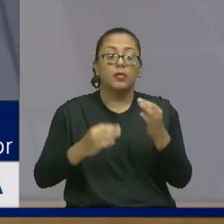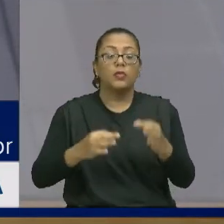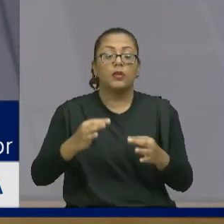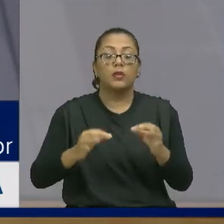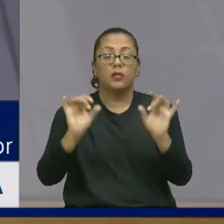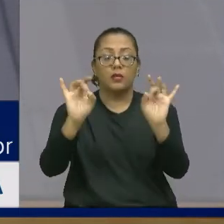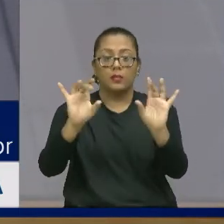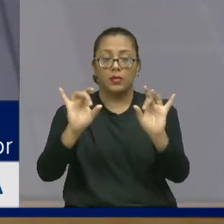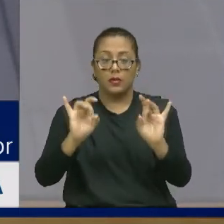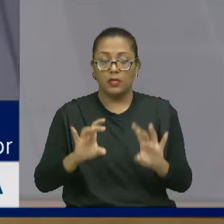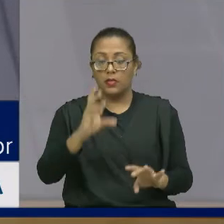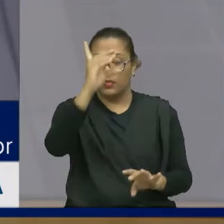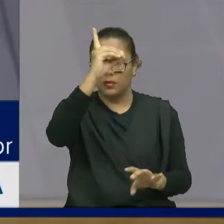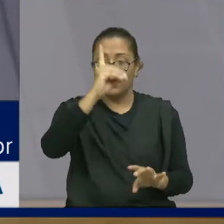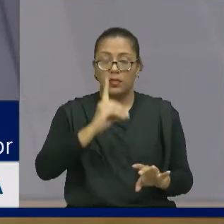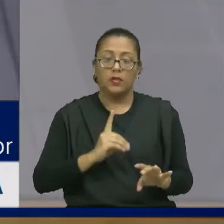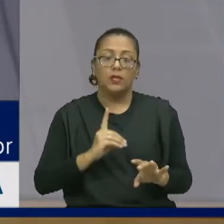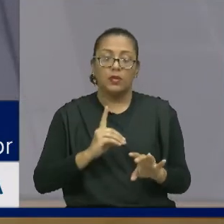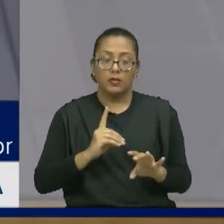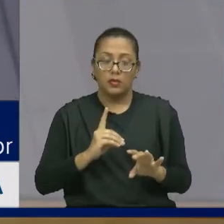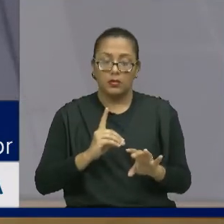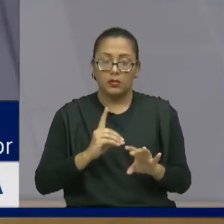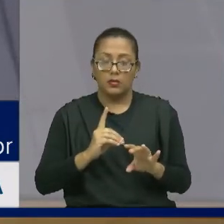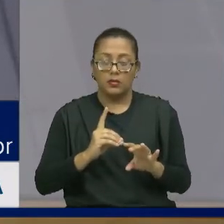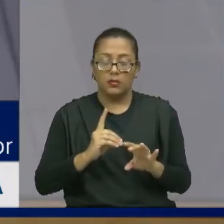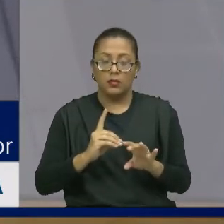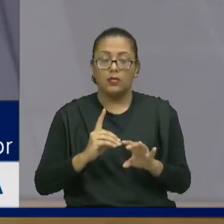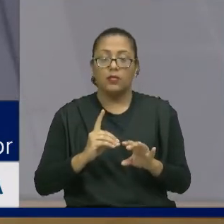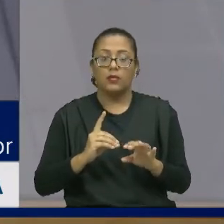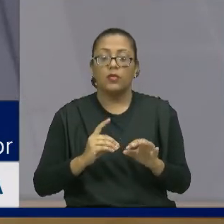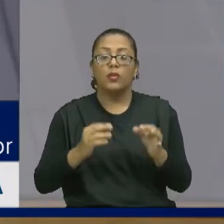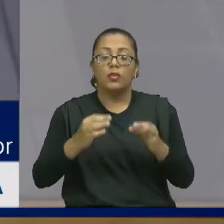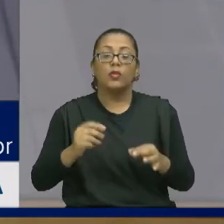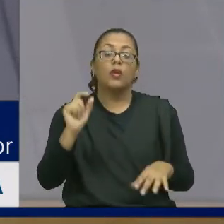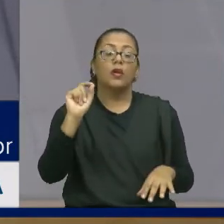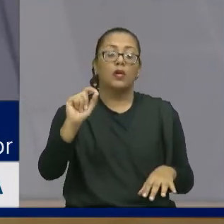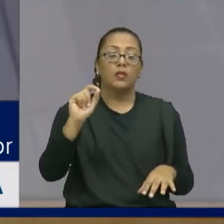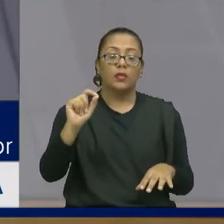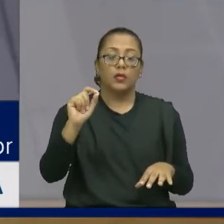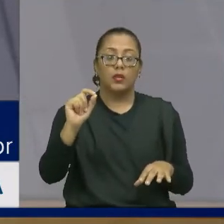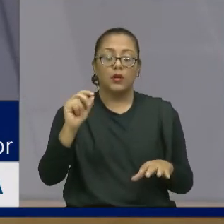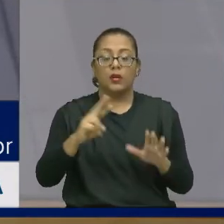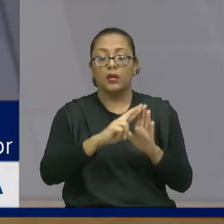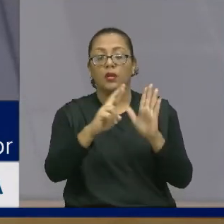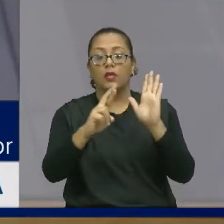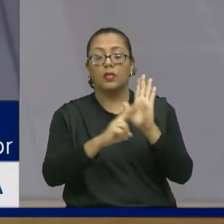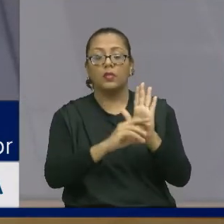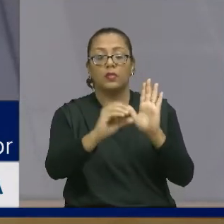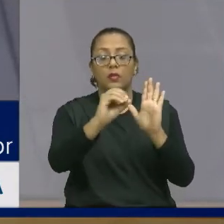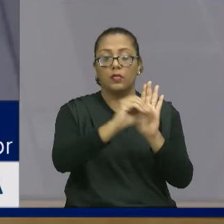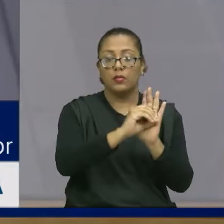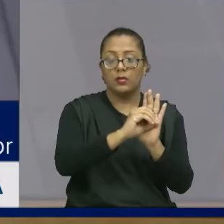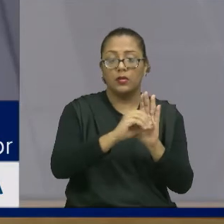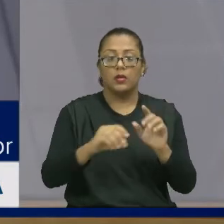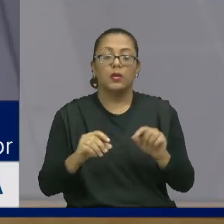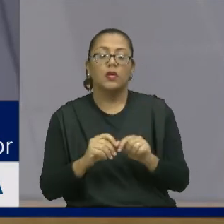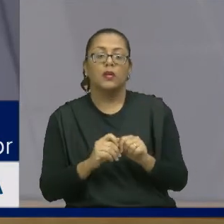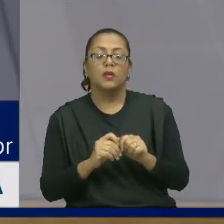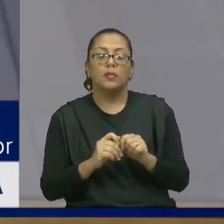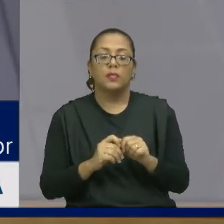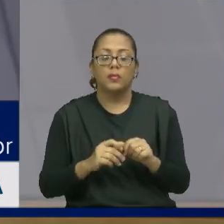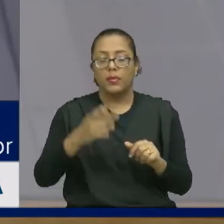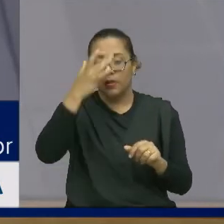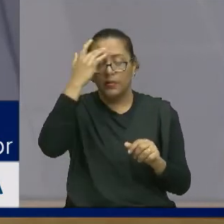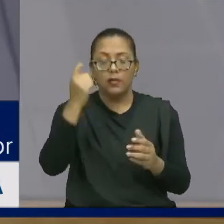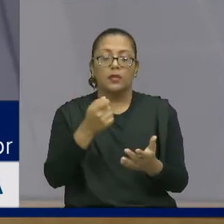de Direito do Consumidor julgar recursos ordinários interposto pelo contribuinte